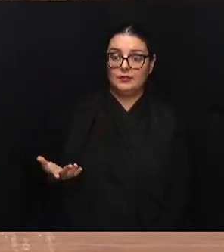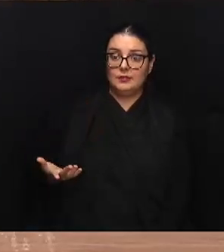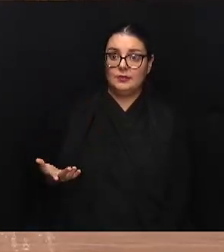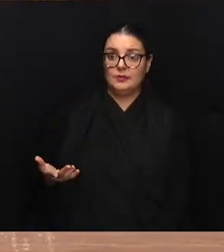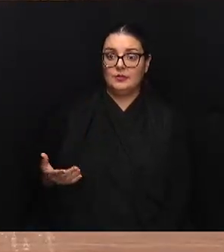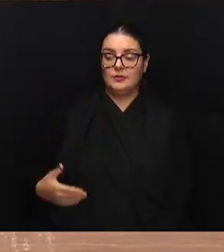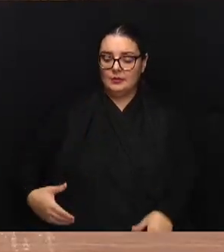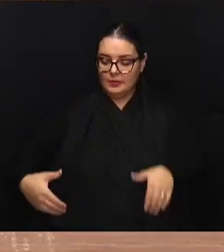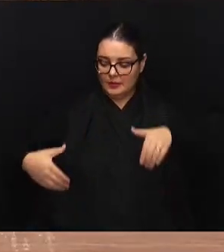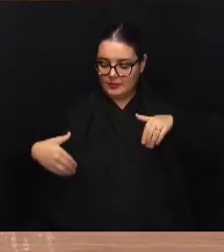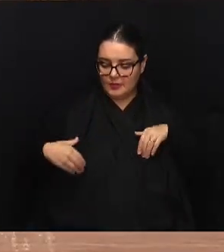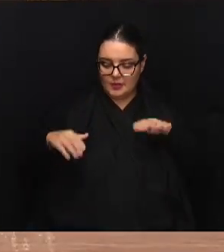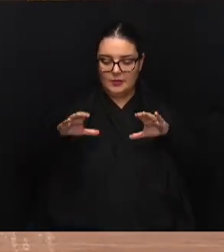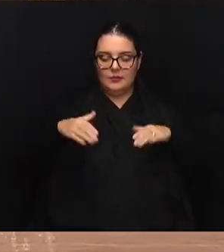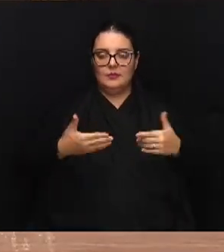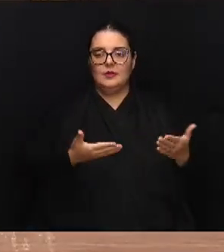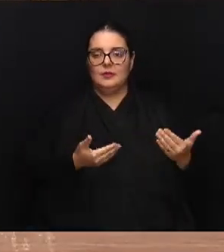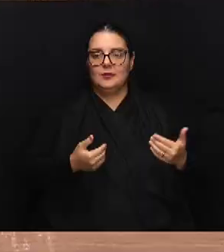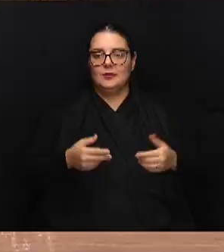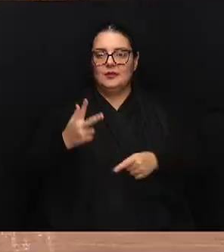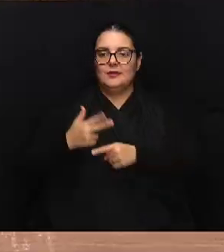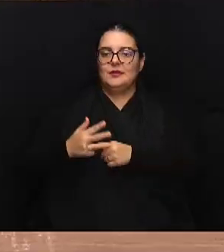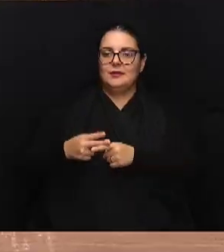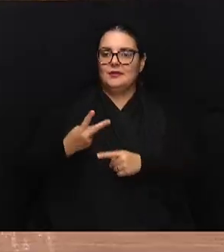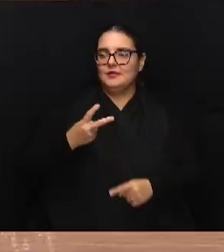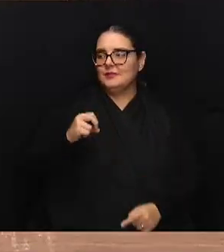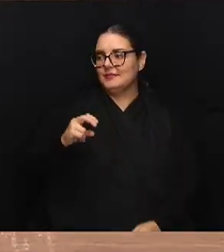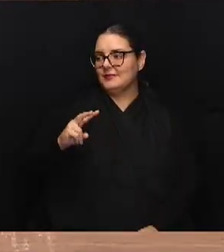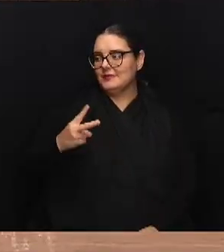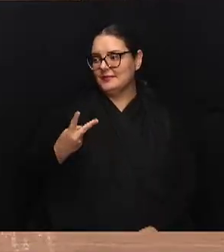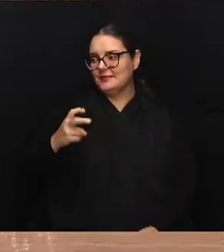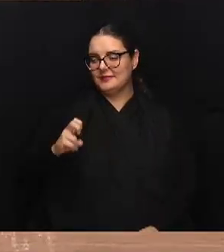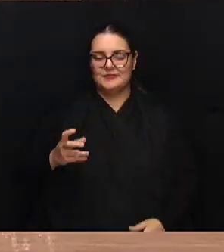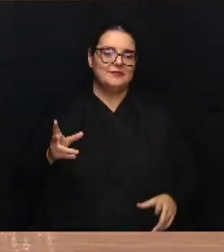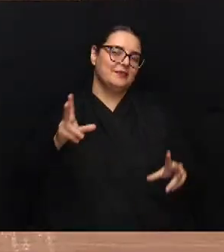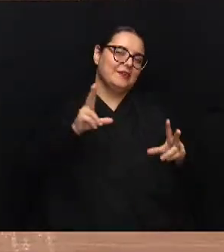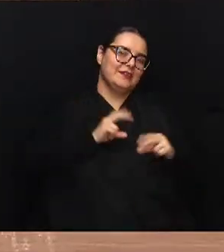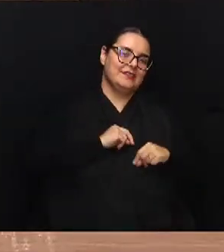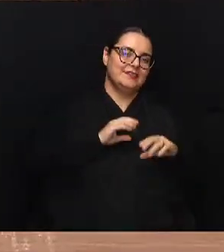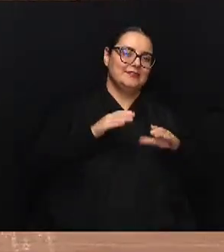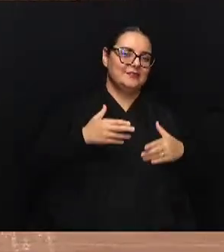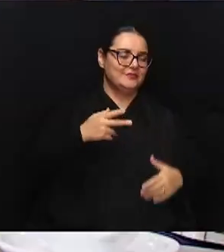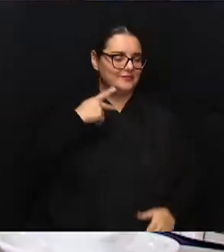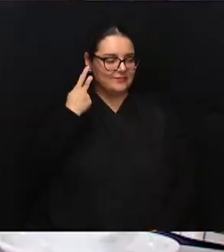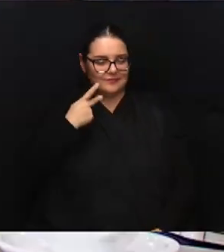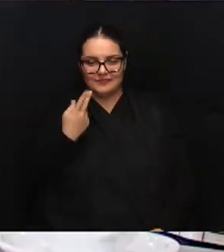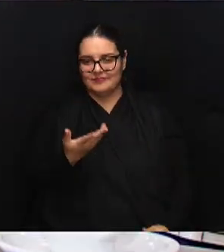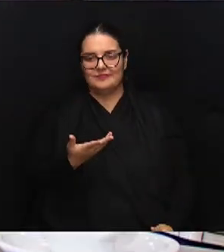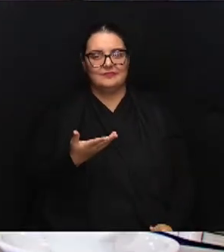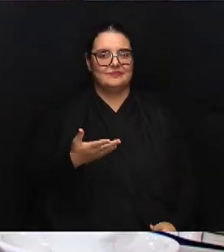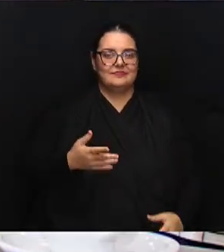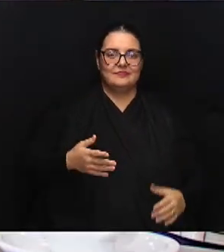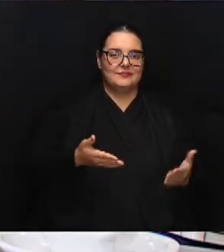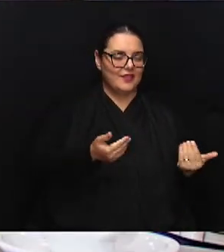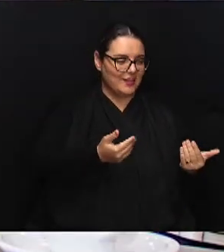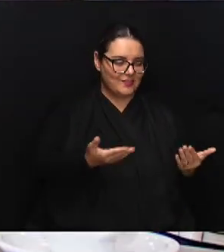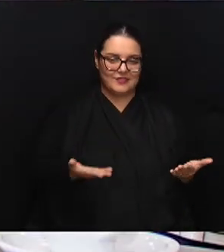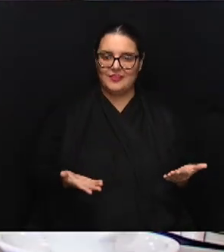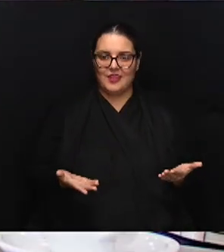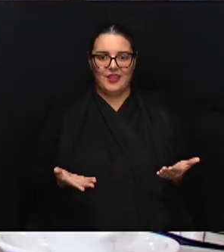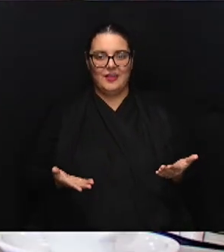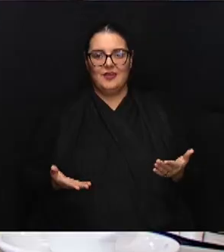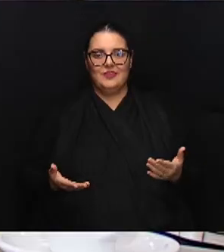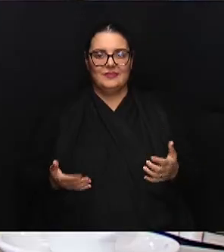do Parlamento Jovem, edição de 2025. Nossa, o Parlamento Jovem virou uma referência, a menina dos olhos do nosso programa